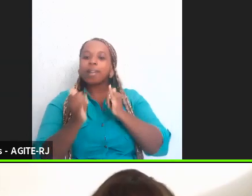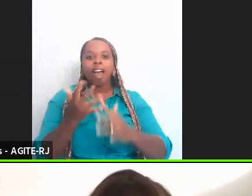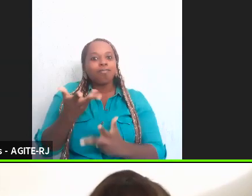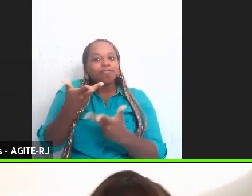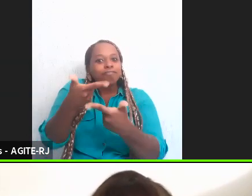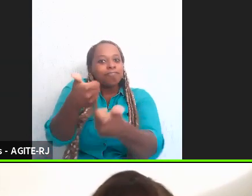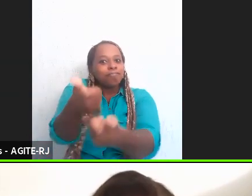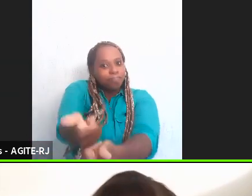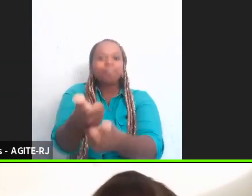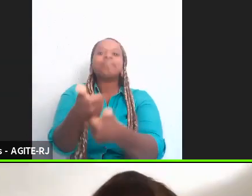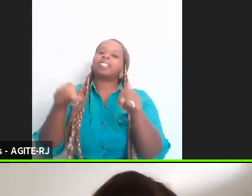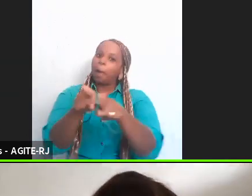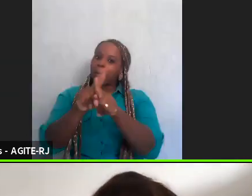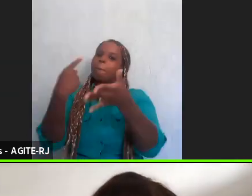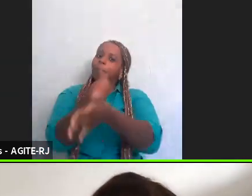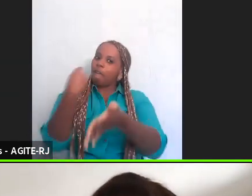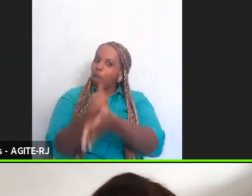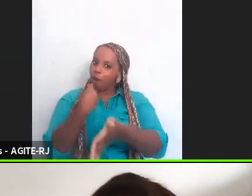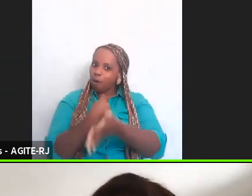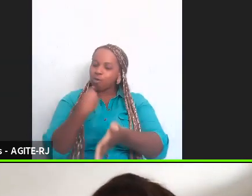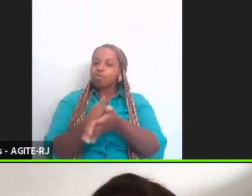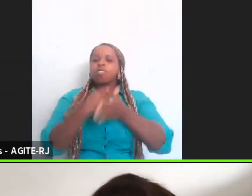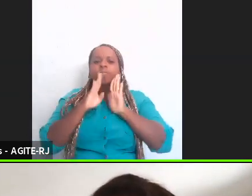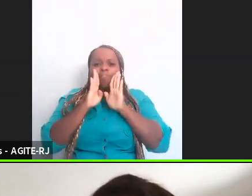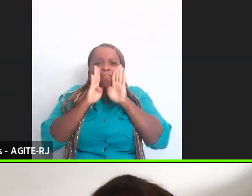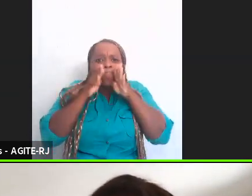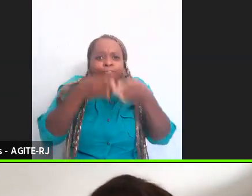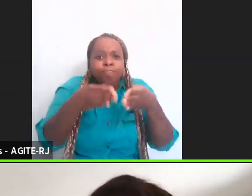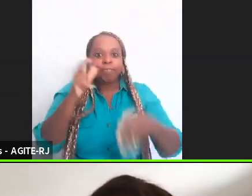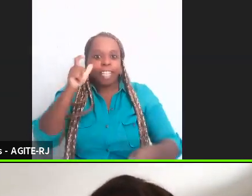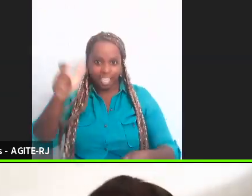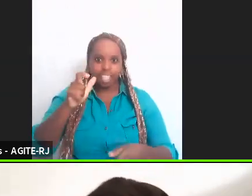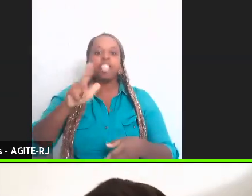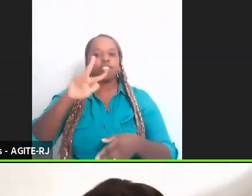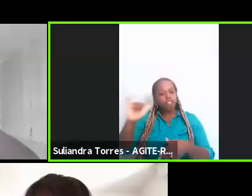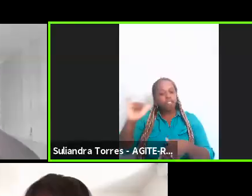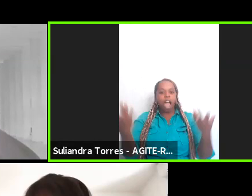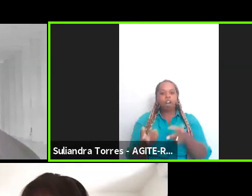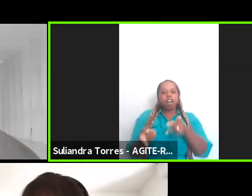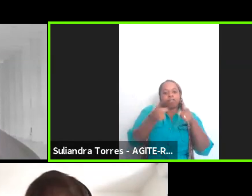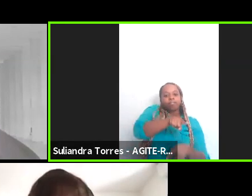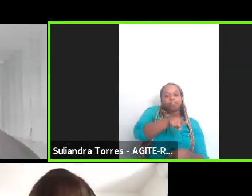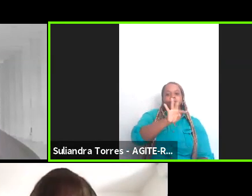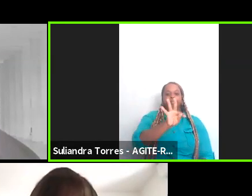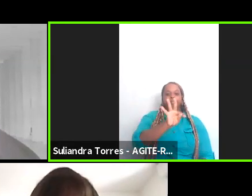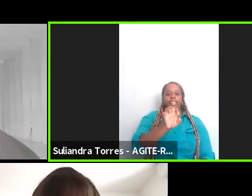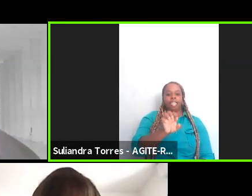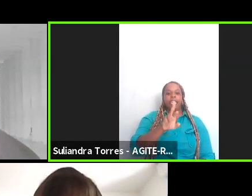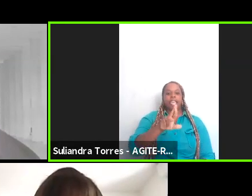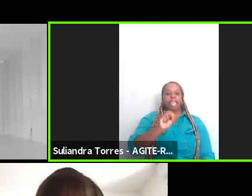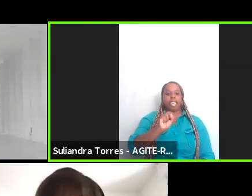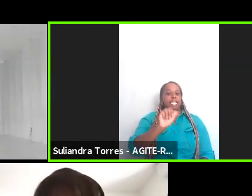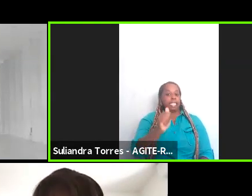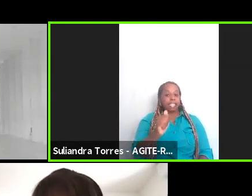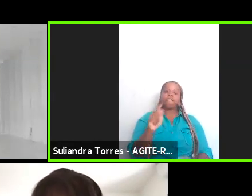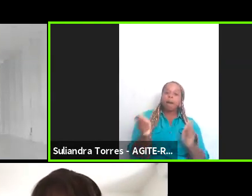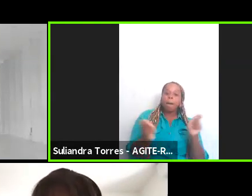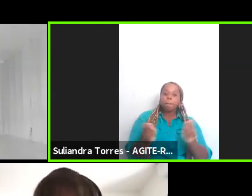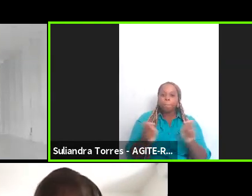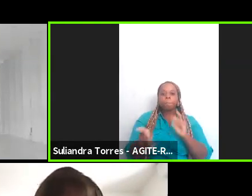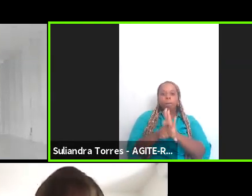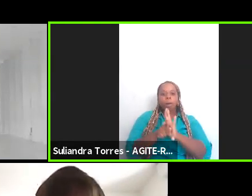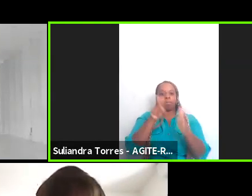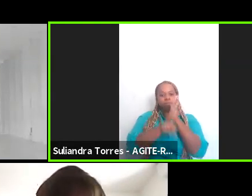e perguntas muito precisas e interessantes. Eu vou passar a palavra para a Tereza, ela é que vai moderar as perguntas,